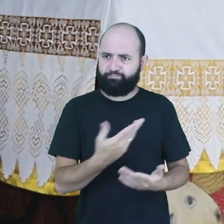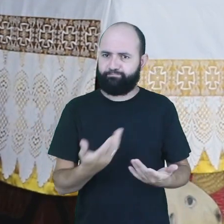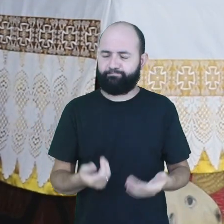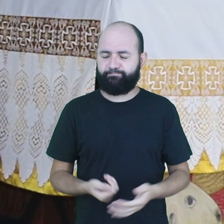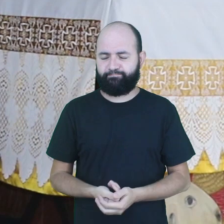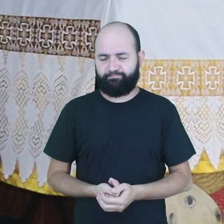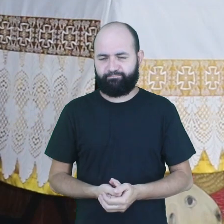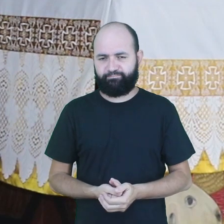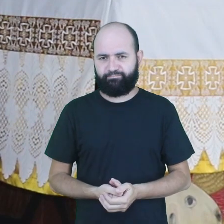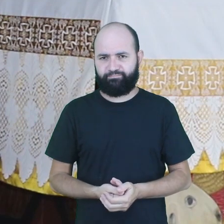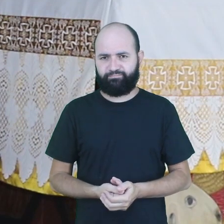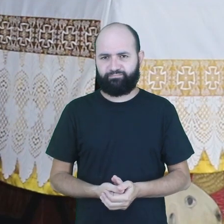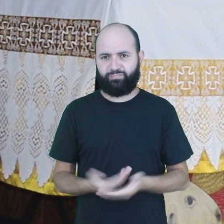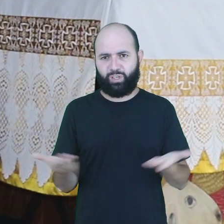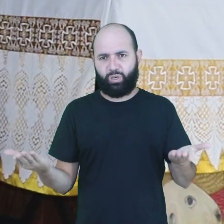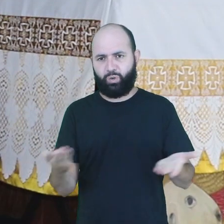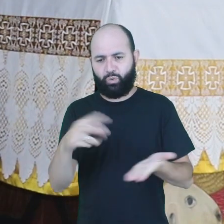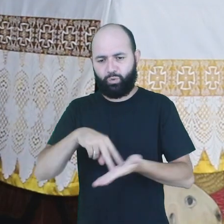está aqui hoje